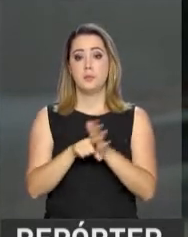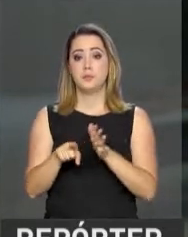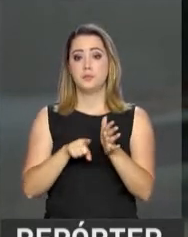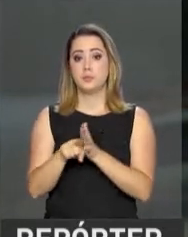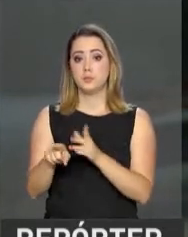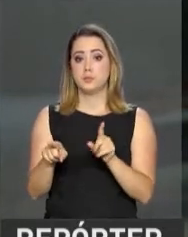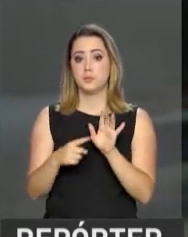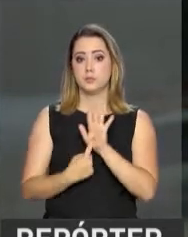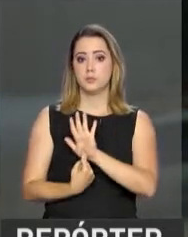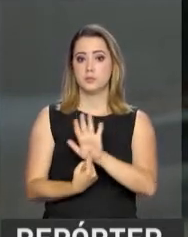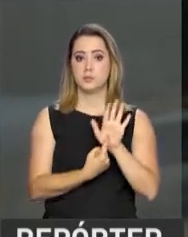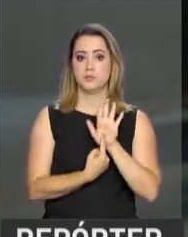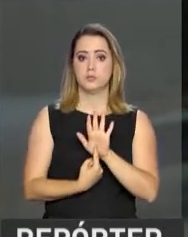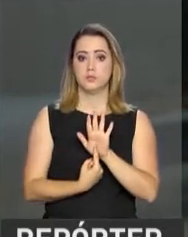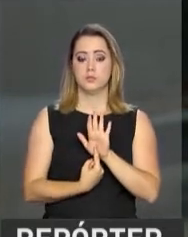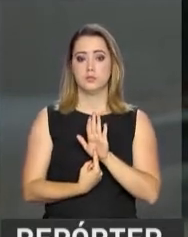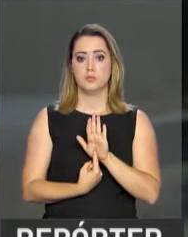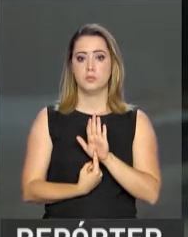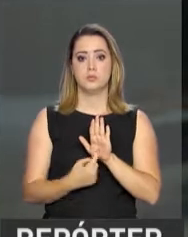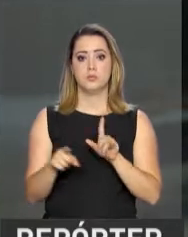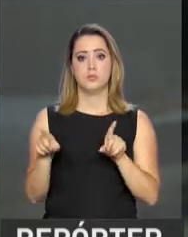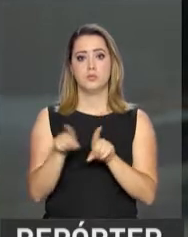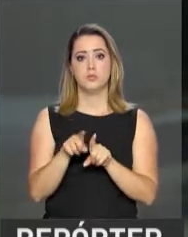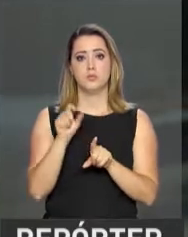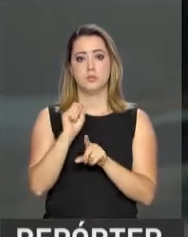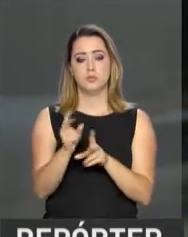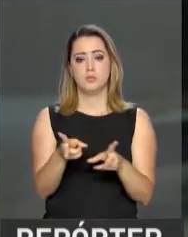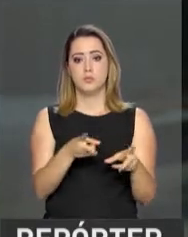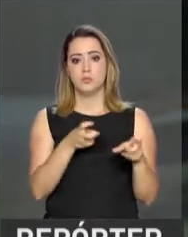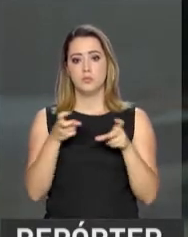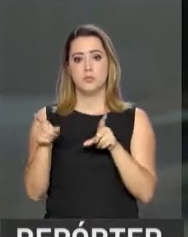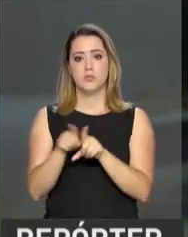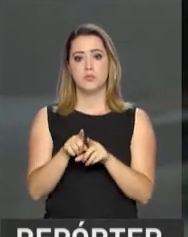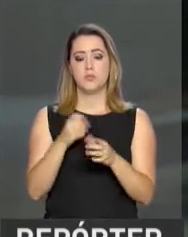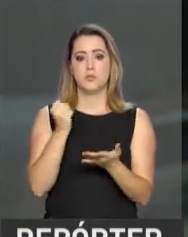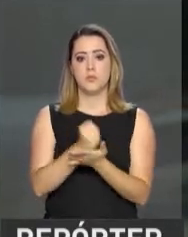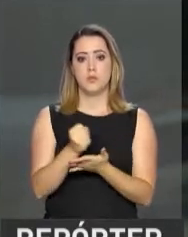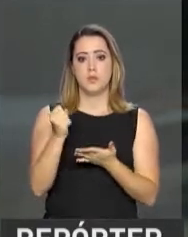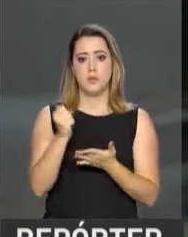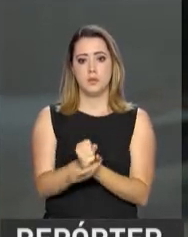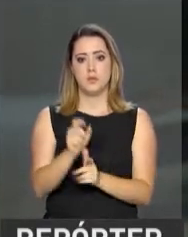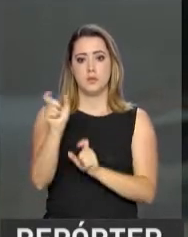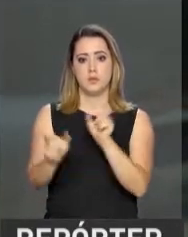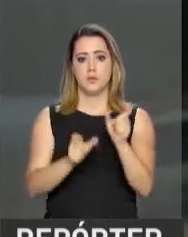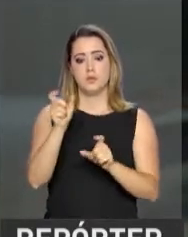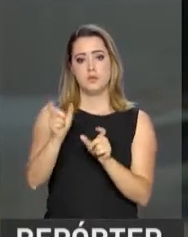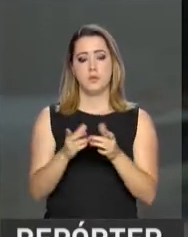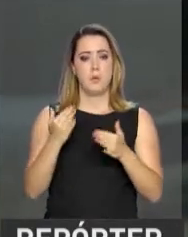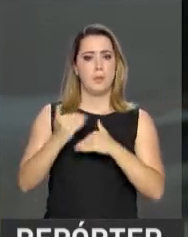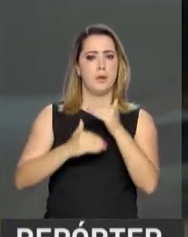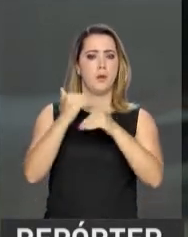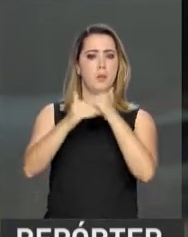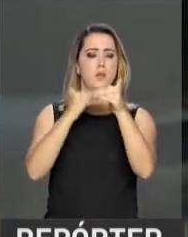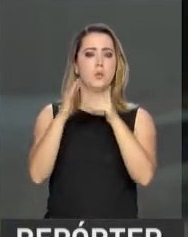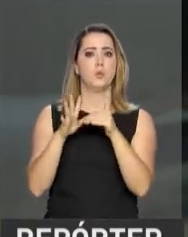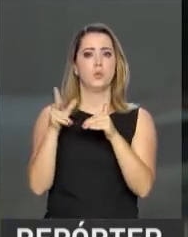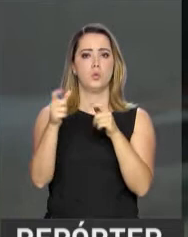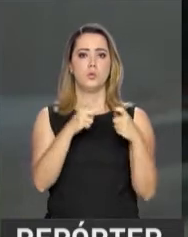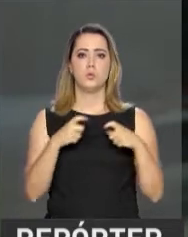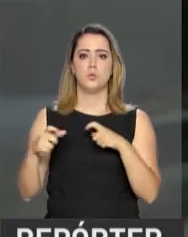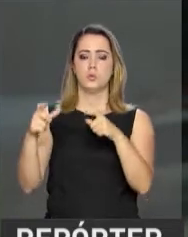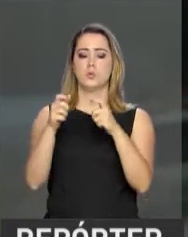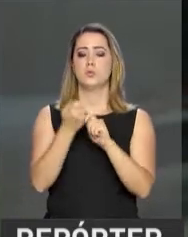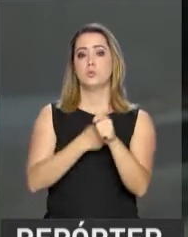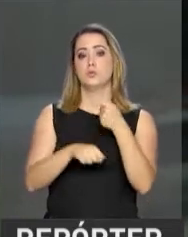revela o levantamento revela que a expectativa de contratação de pessoal aumentou em todos os setores